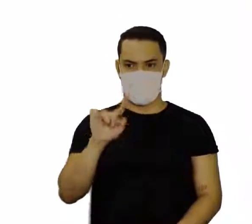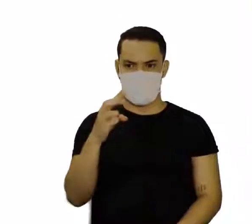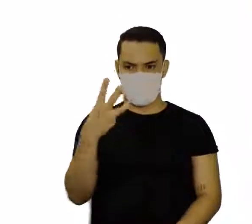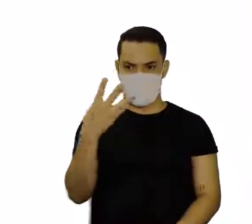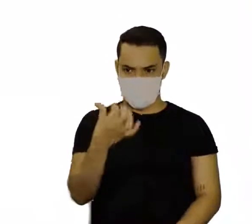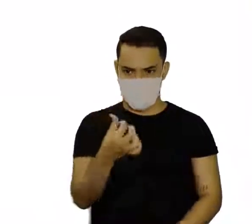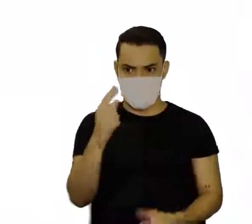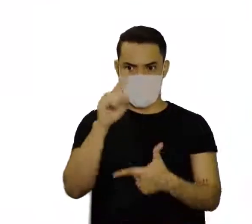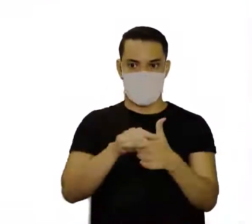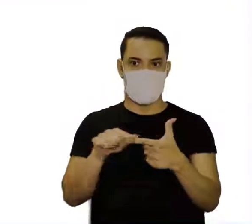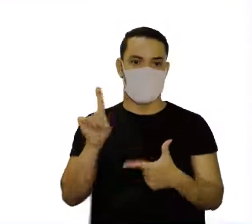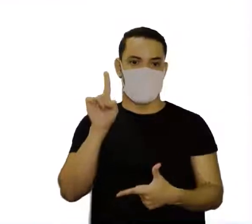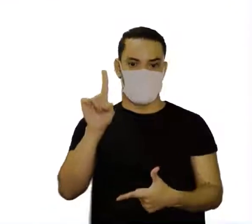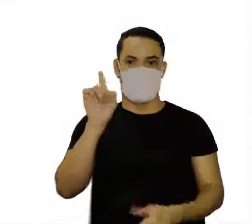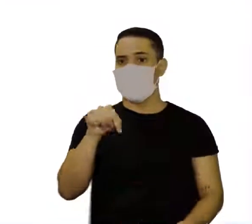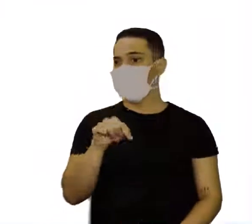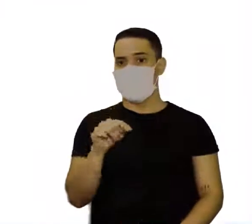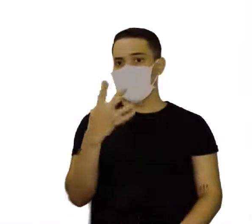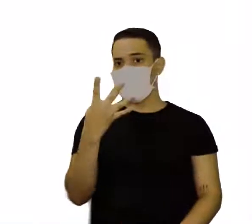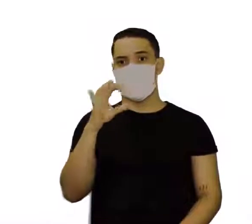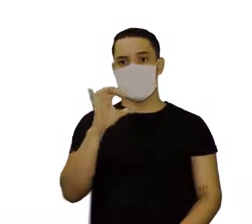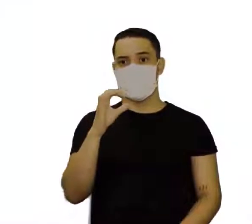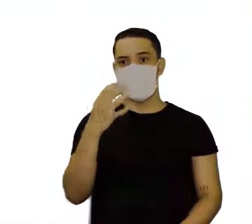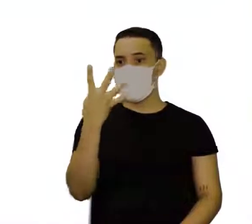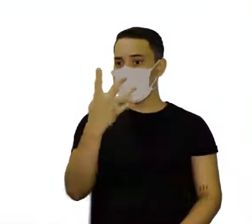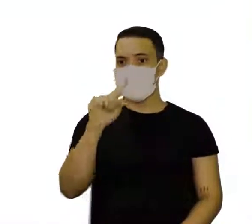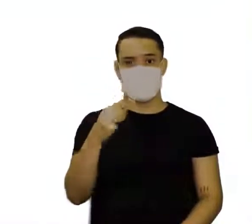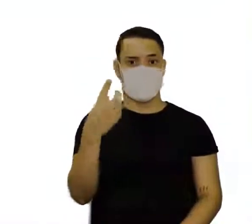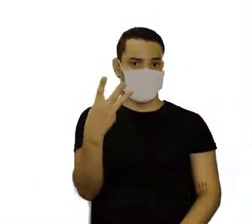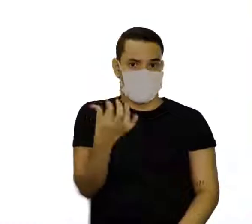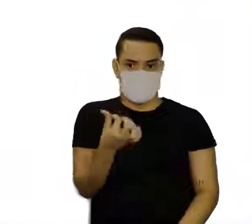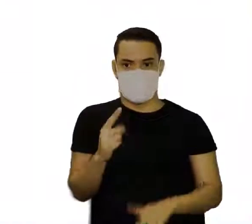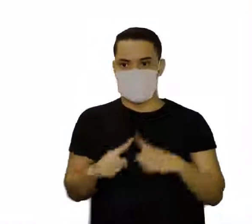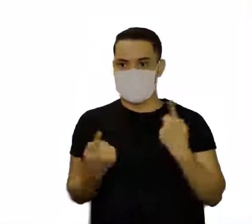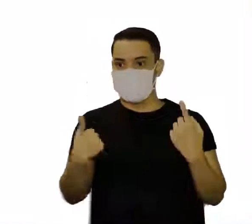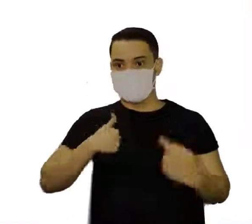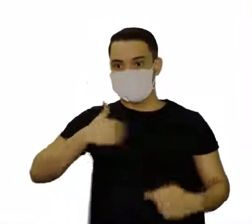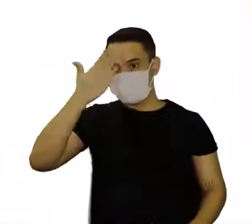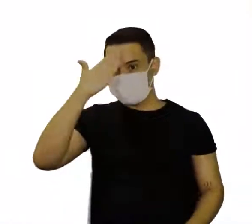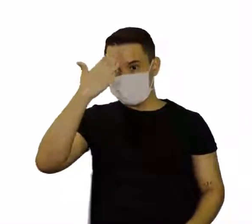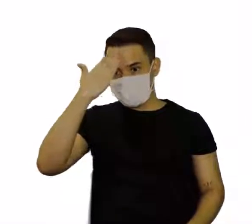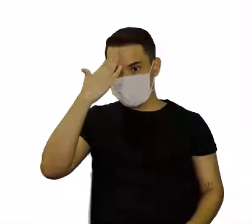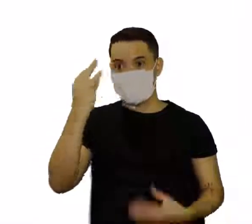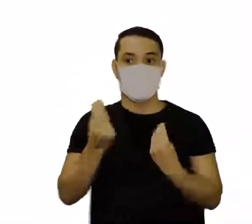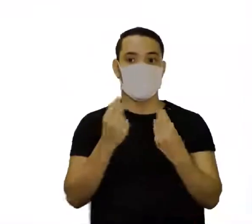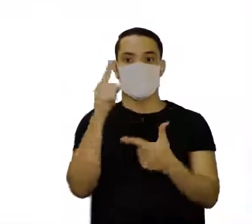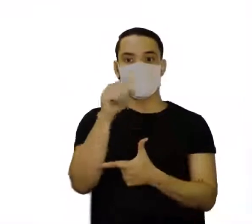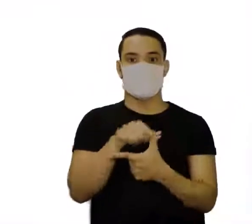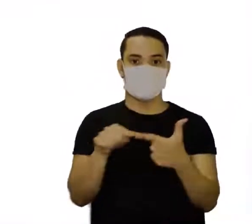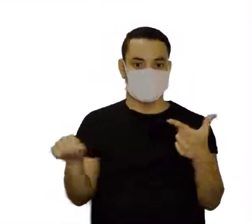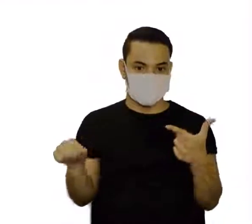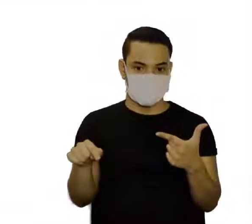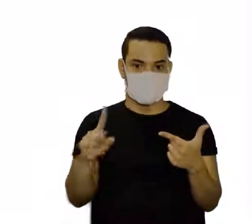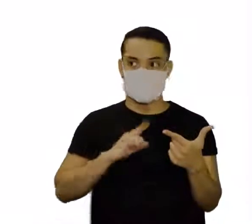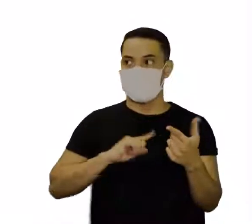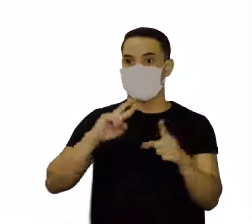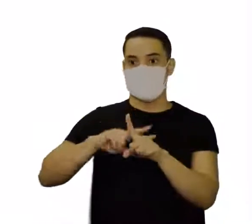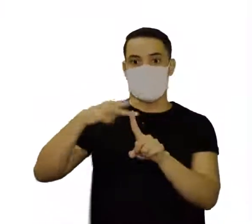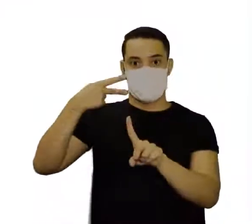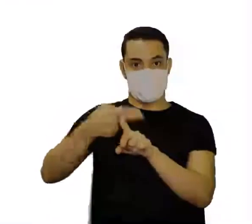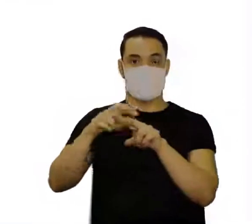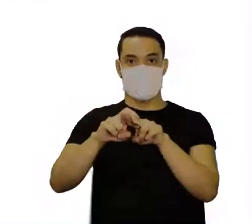4,36 dividido por 1 é 4,36. Só que 3,18 dividido por meio dá o dobro,